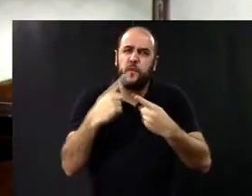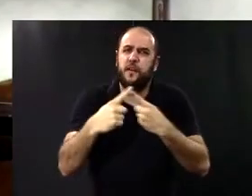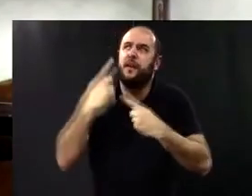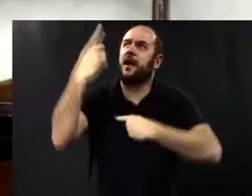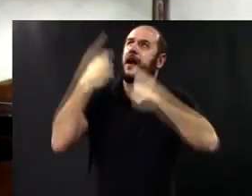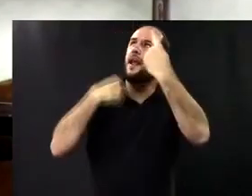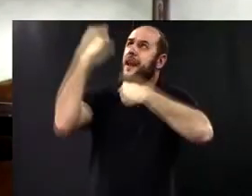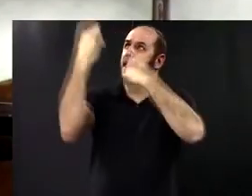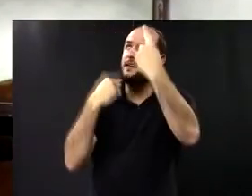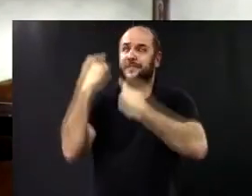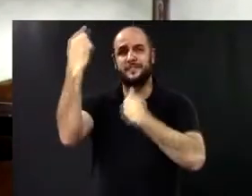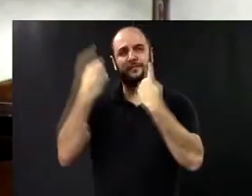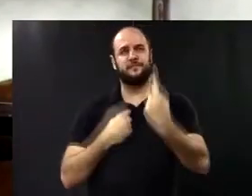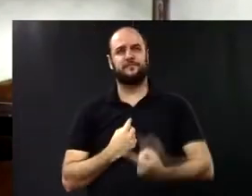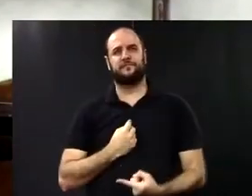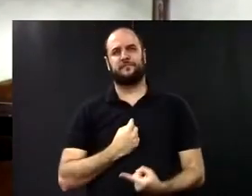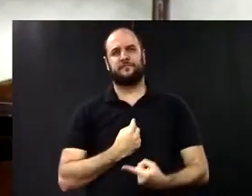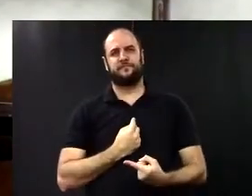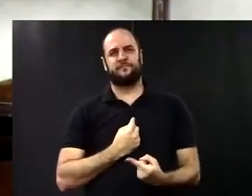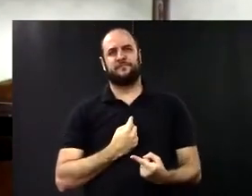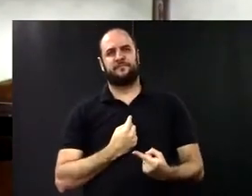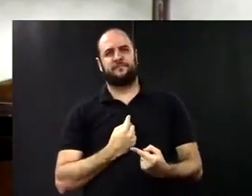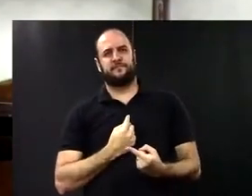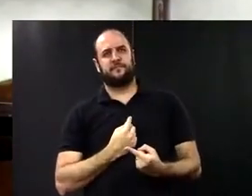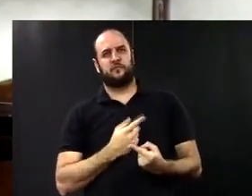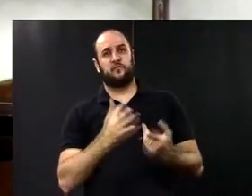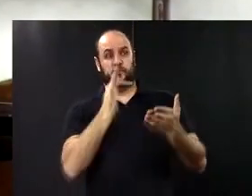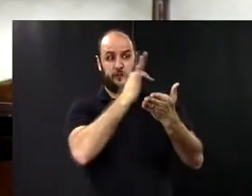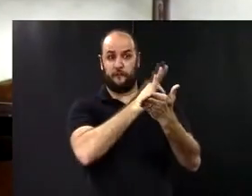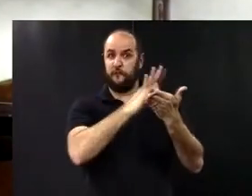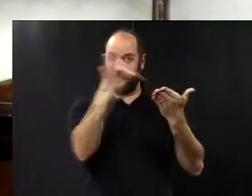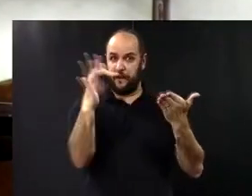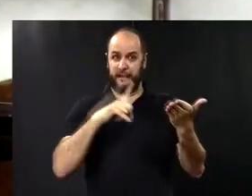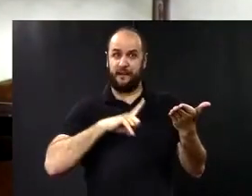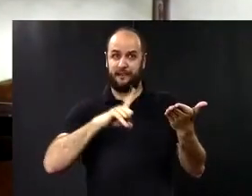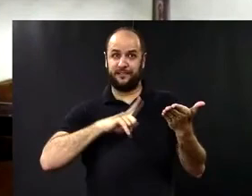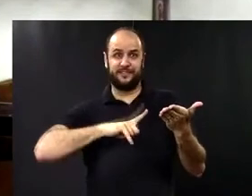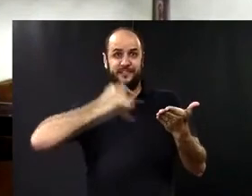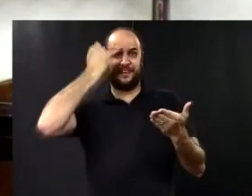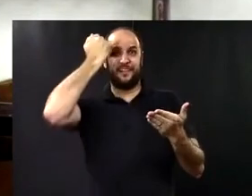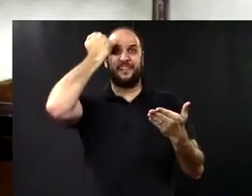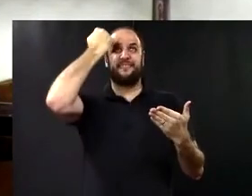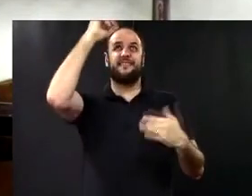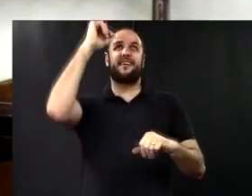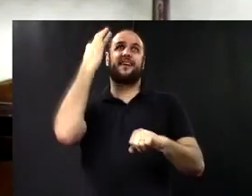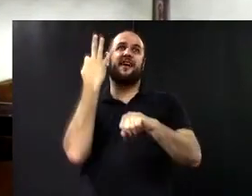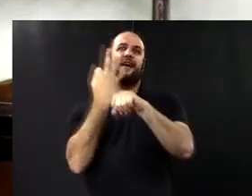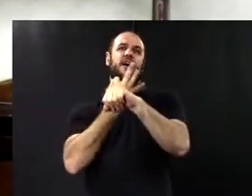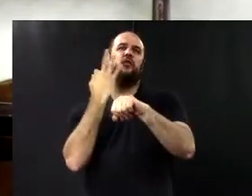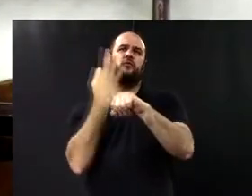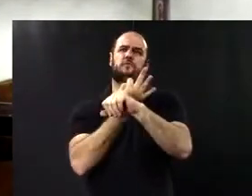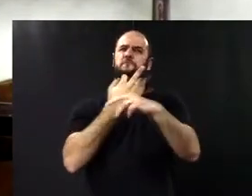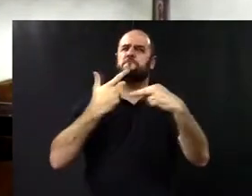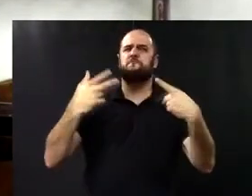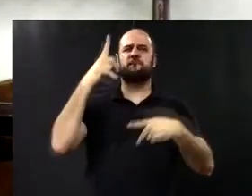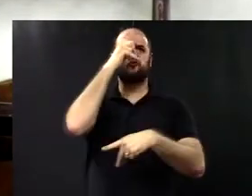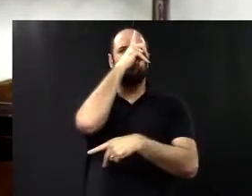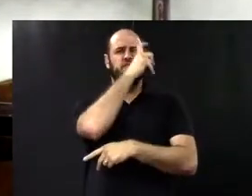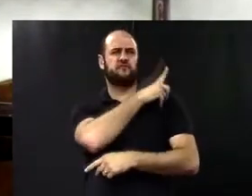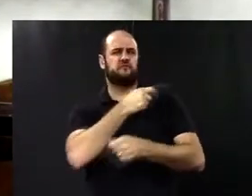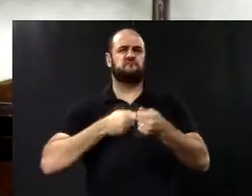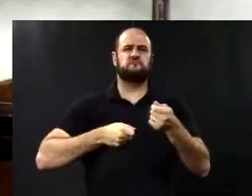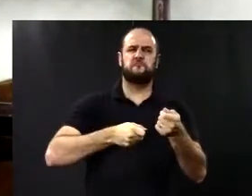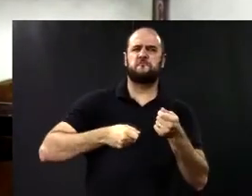com o Pai. A construção da frase aponta para a ideia de suportar as dificuldades, as